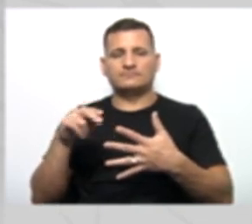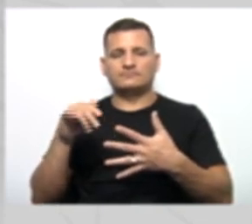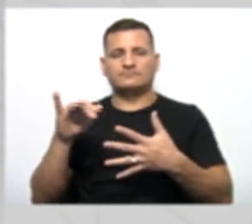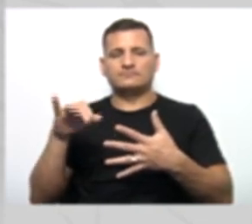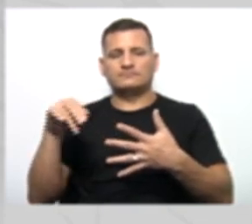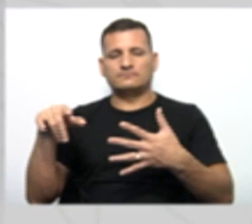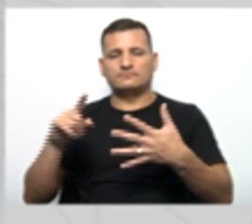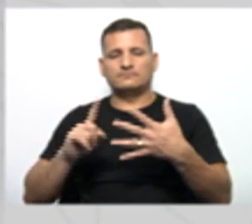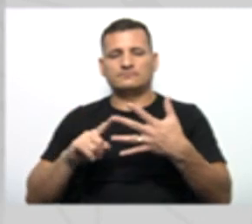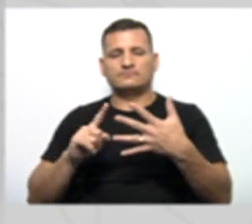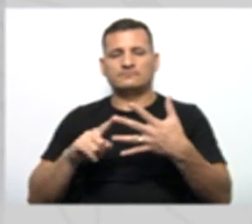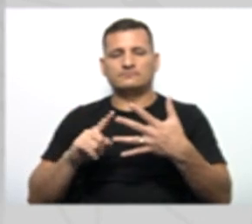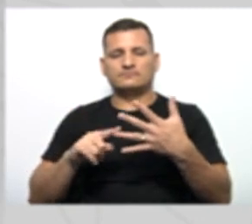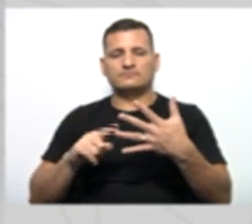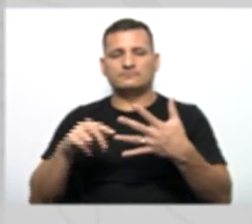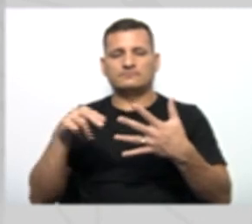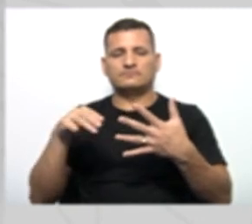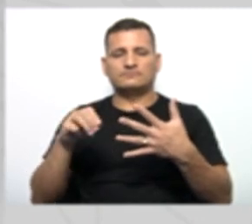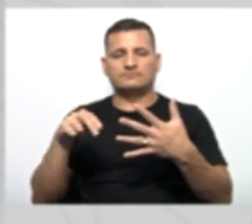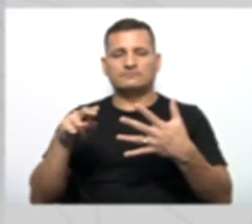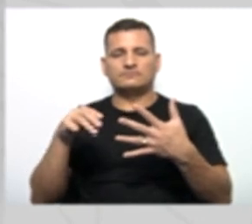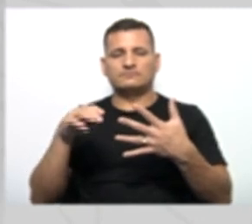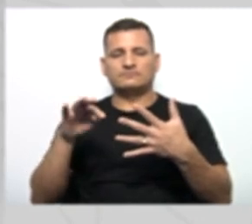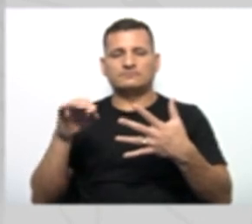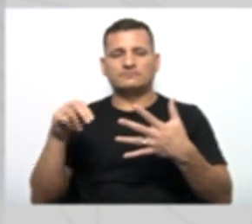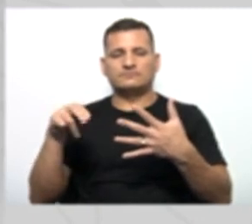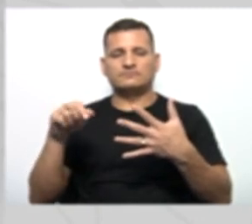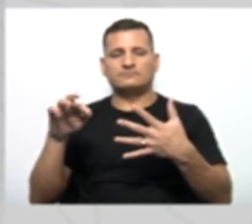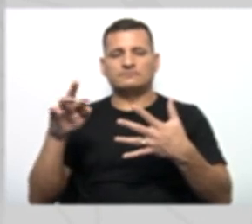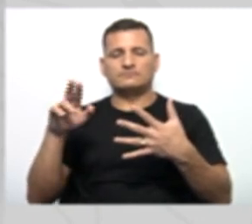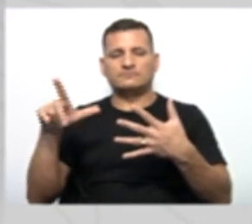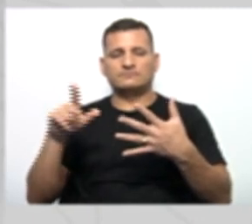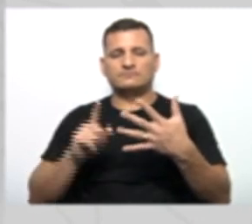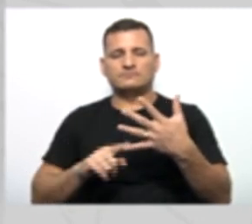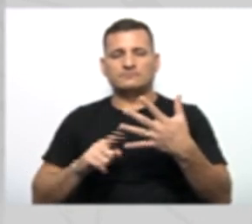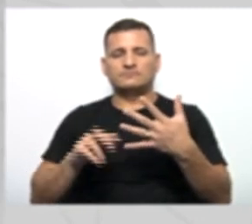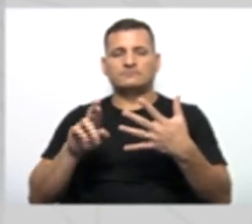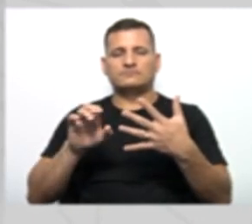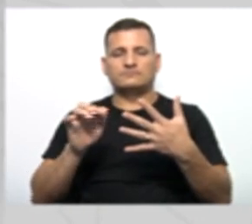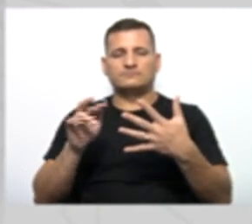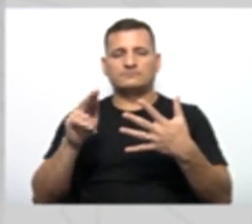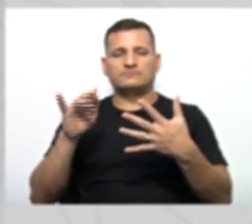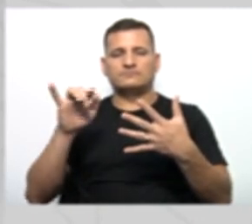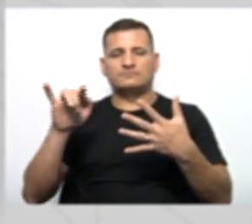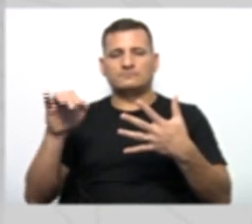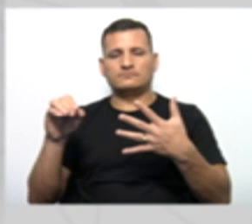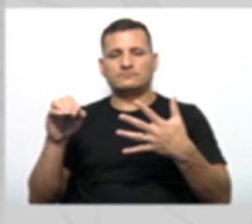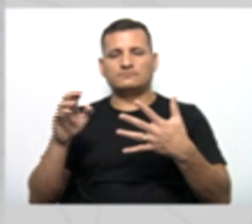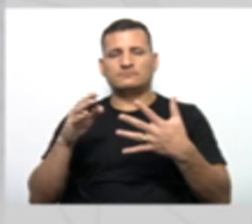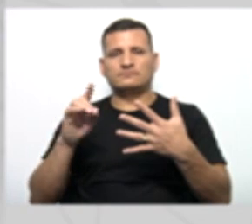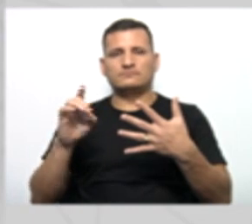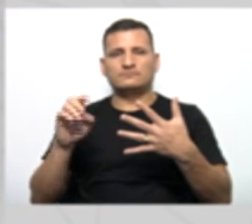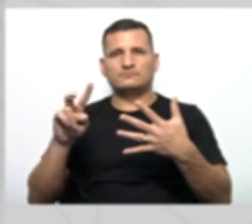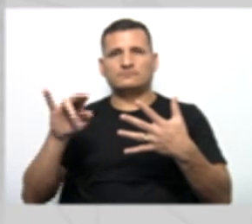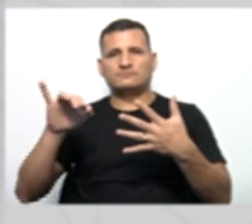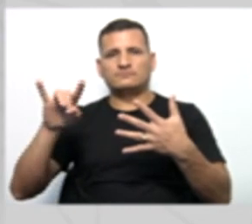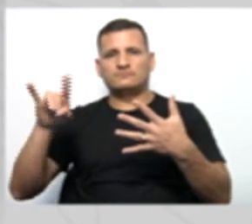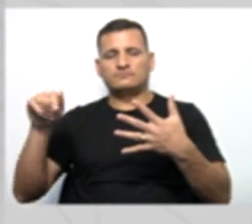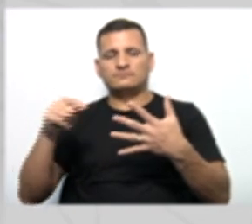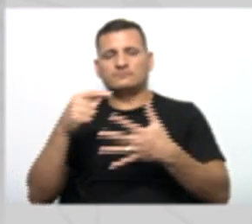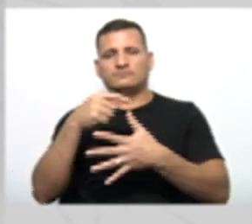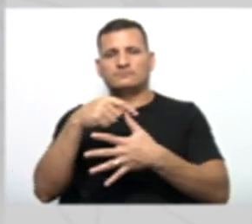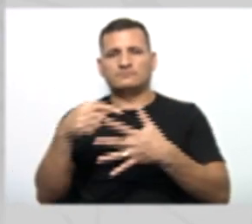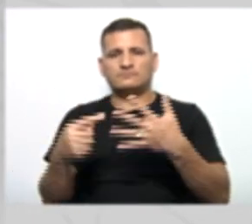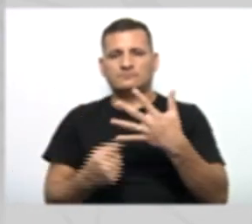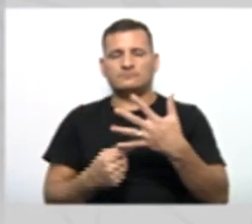monumento natural e refúgio de vida silvestre. Nessas áreas, a